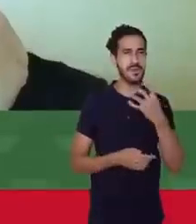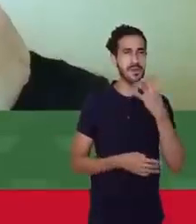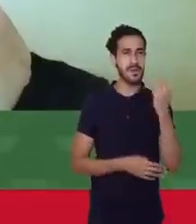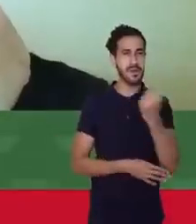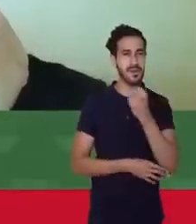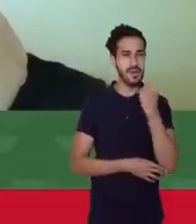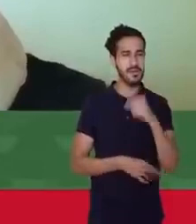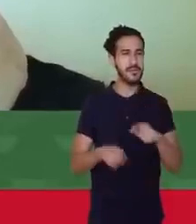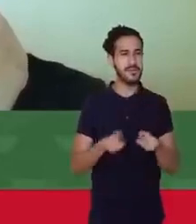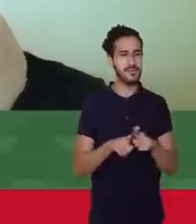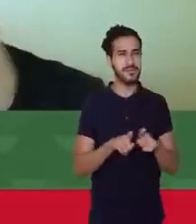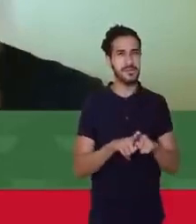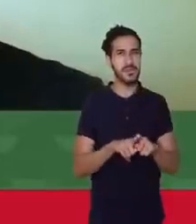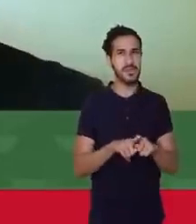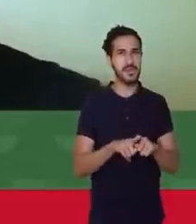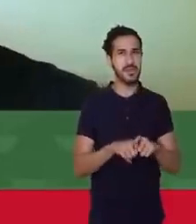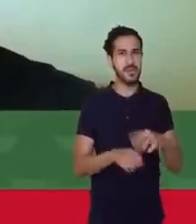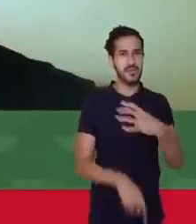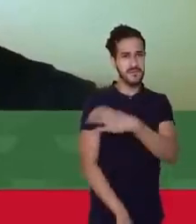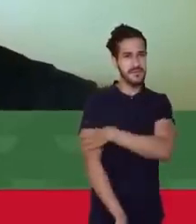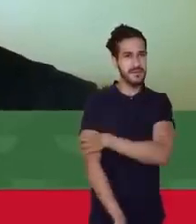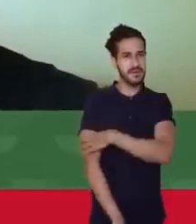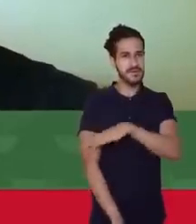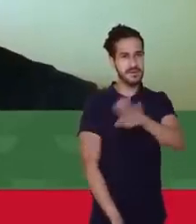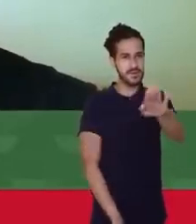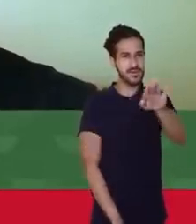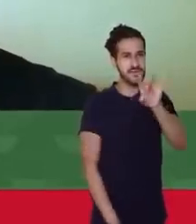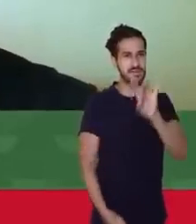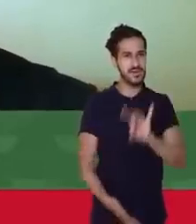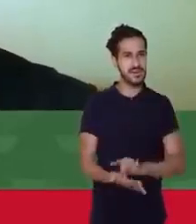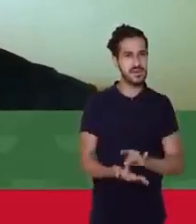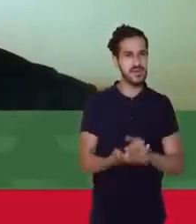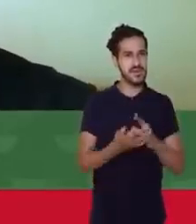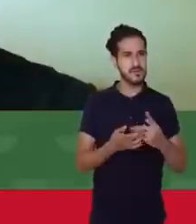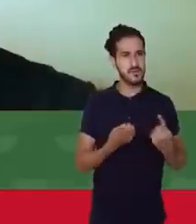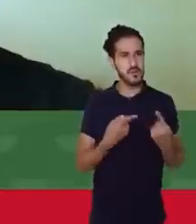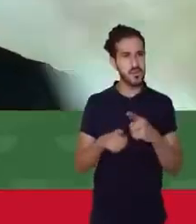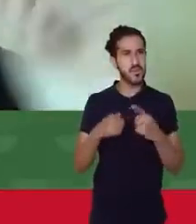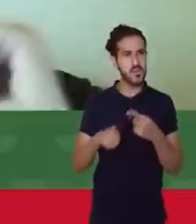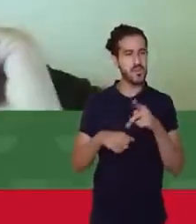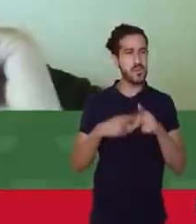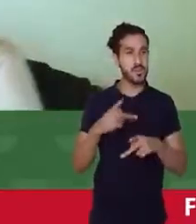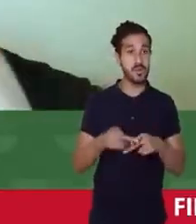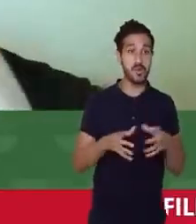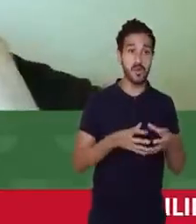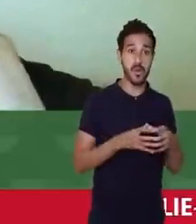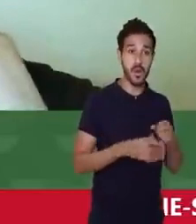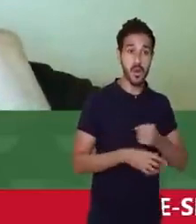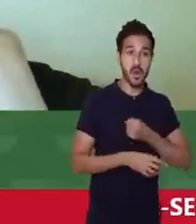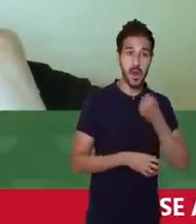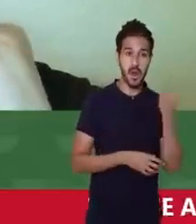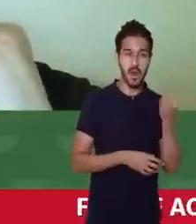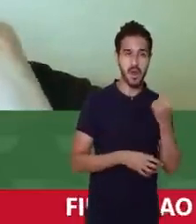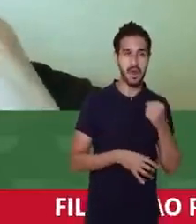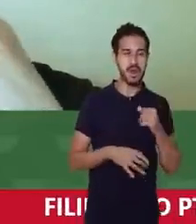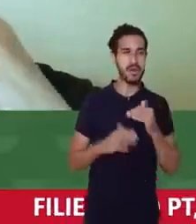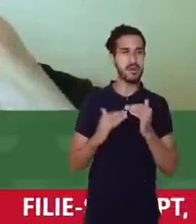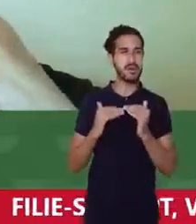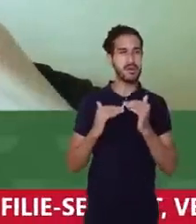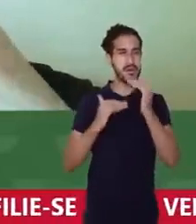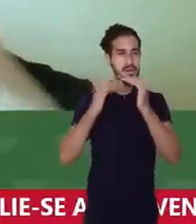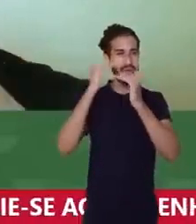nefasta, mas também fascista, efetivamente, né? Agressiva, do gabinete do ódio, do crescimento